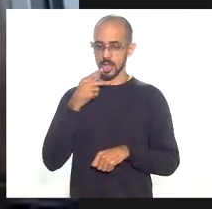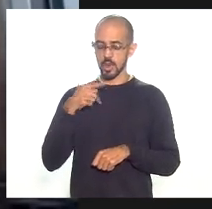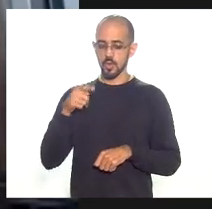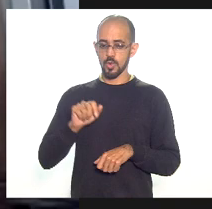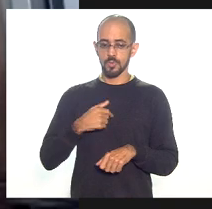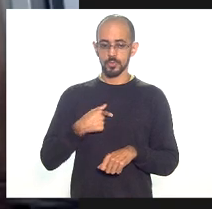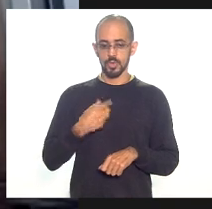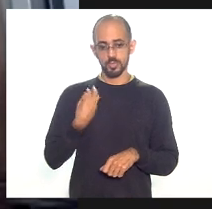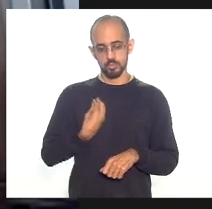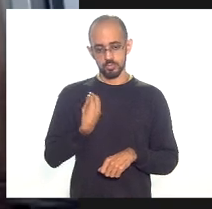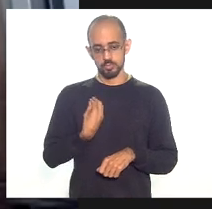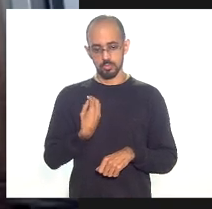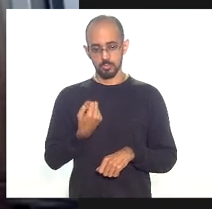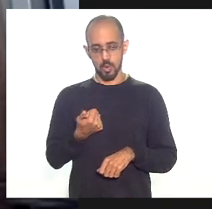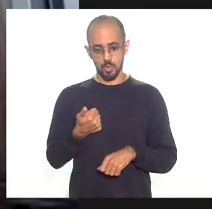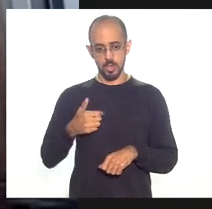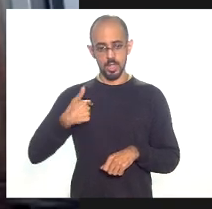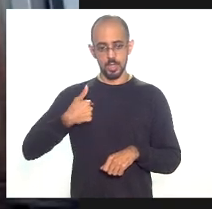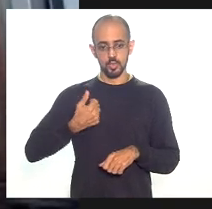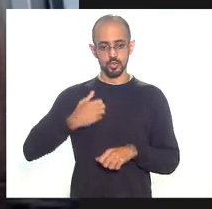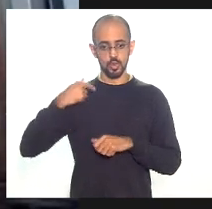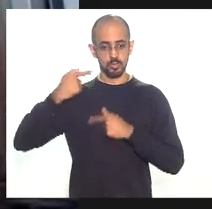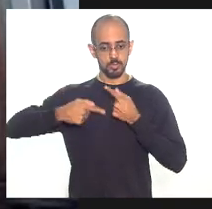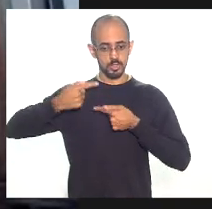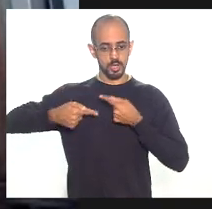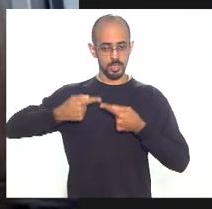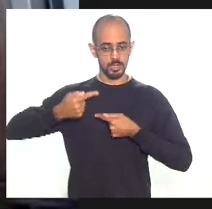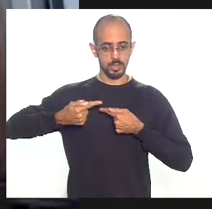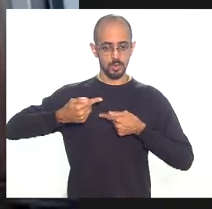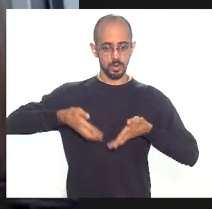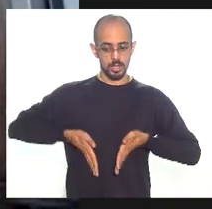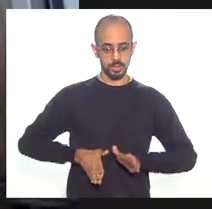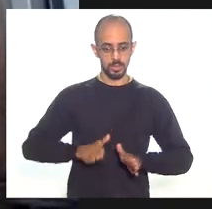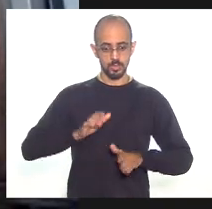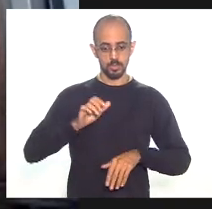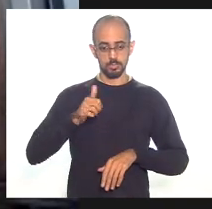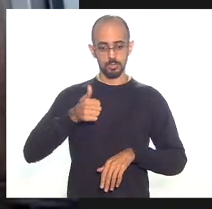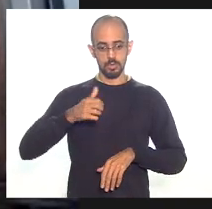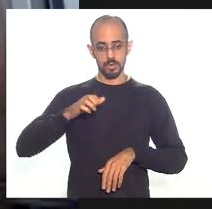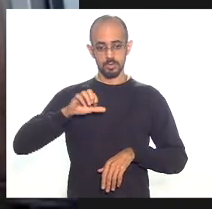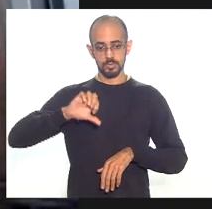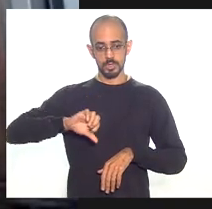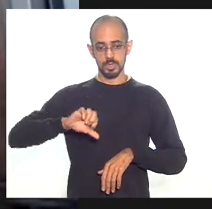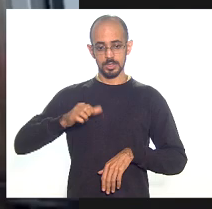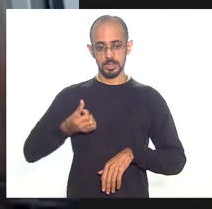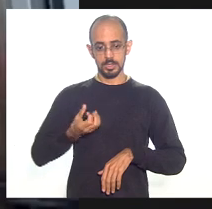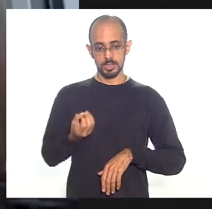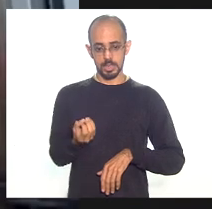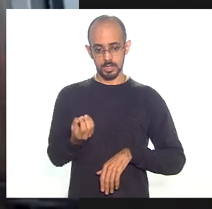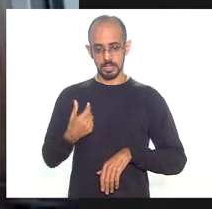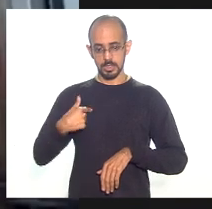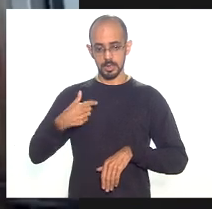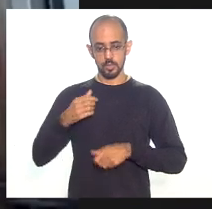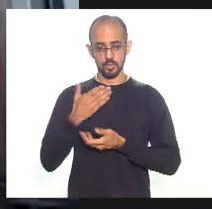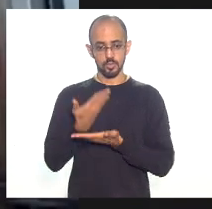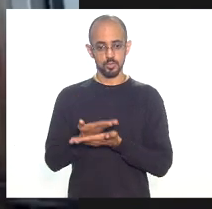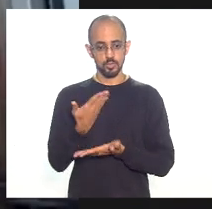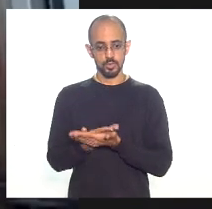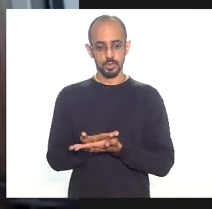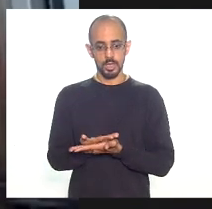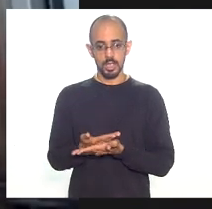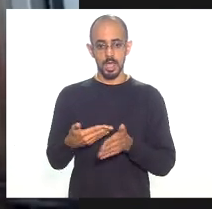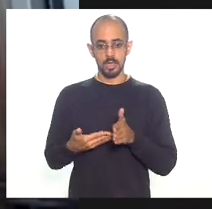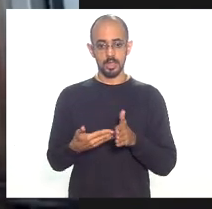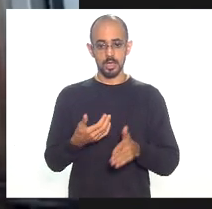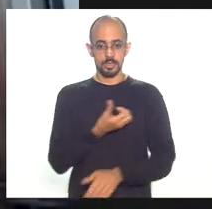casa eu sou de uma geração da década de 60 né Marta em que eu fiz 6 anos de escola pública primário e